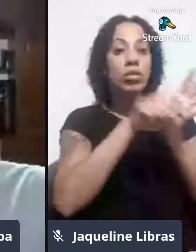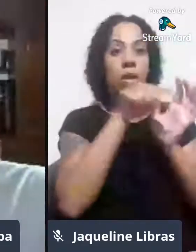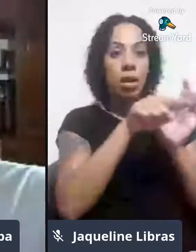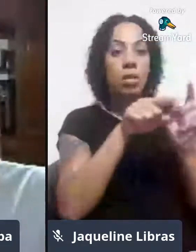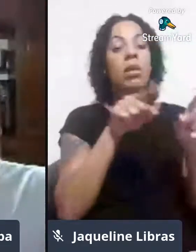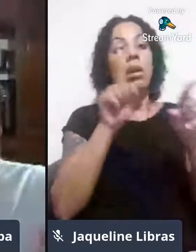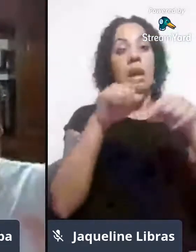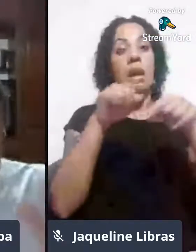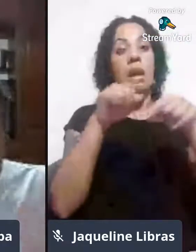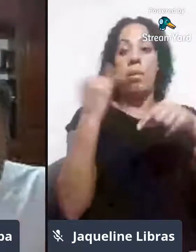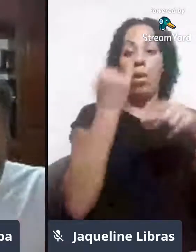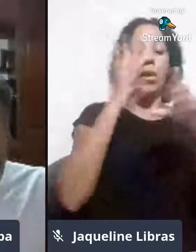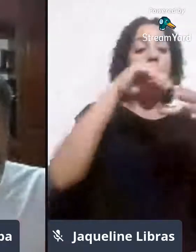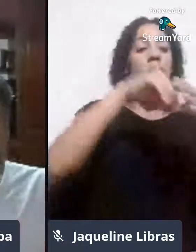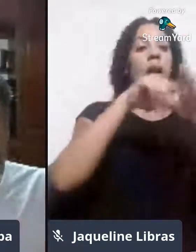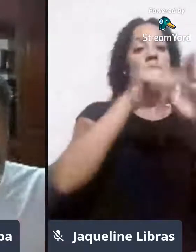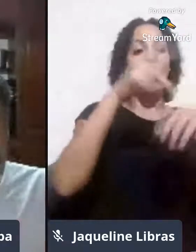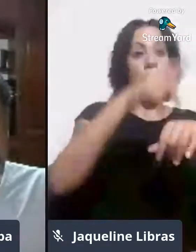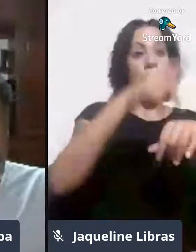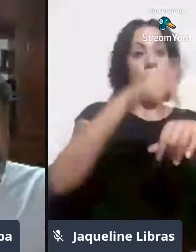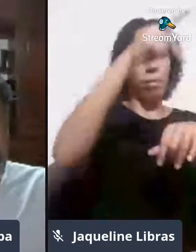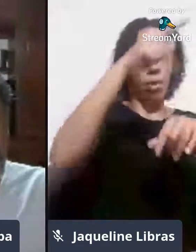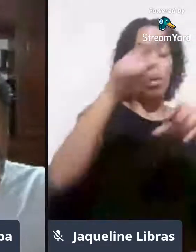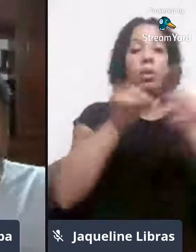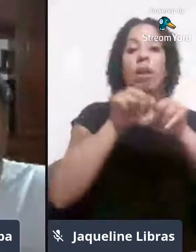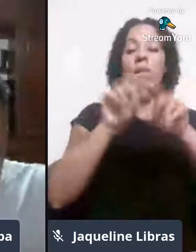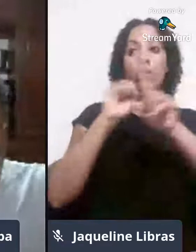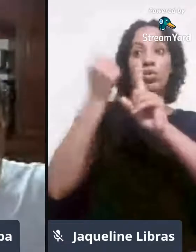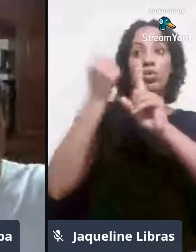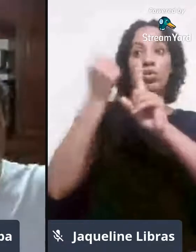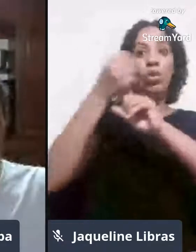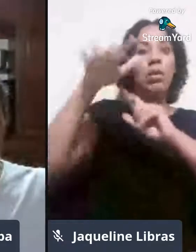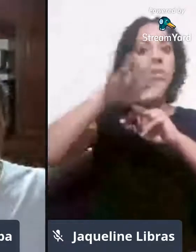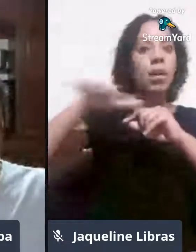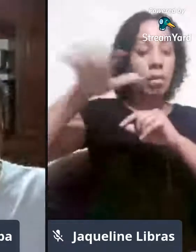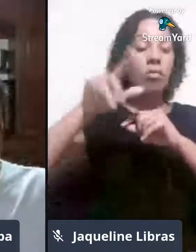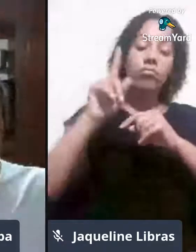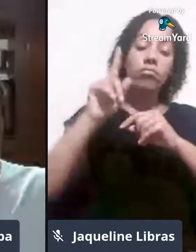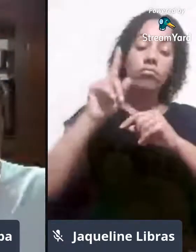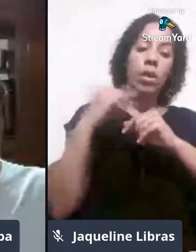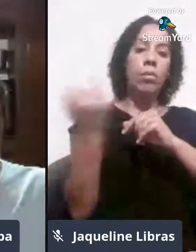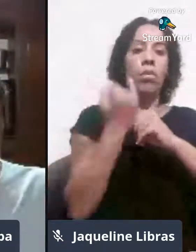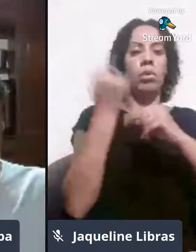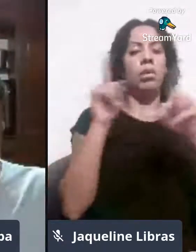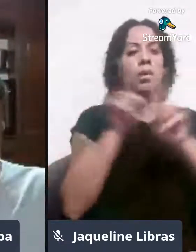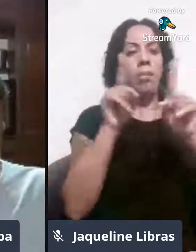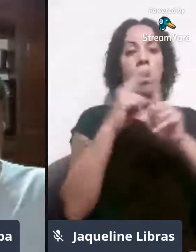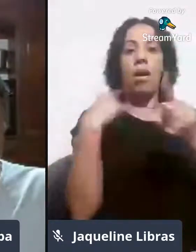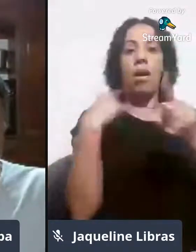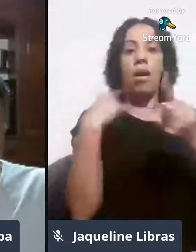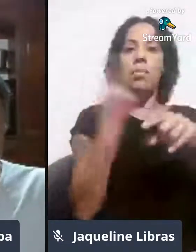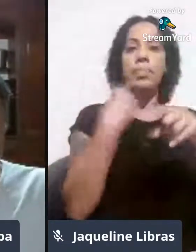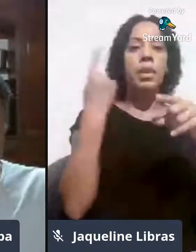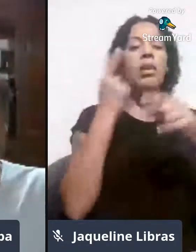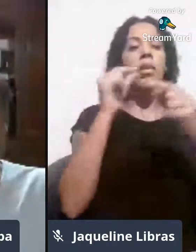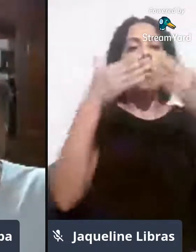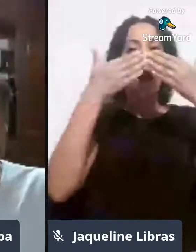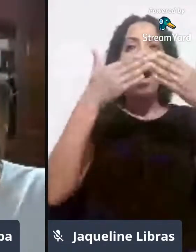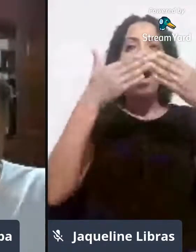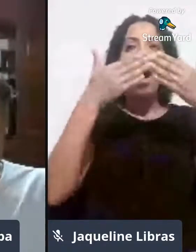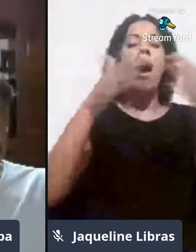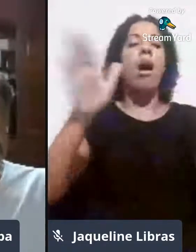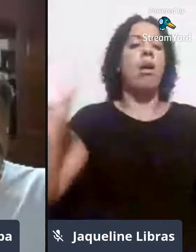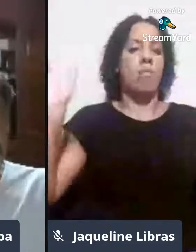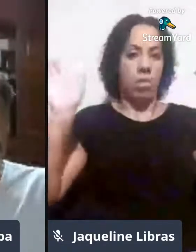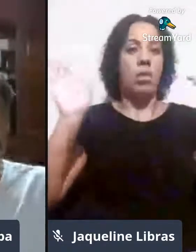programa de pós-graduação, como na sociedade, é importante que a gente abra o horizonte, senão o nosso discurso sobre